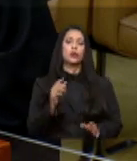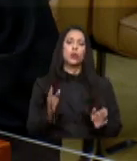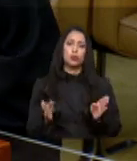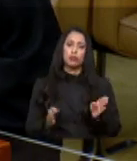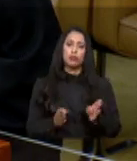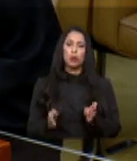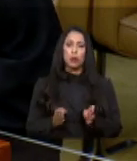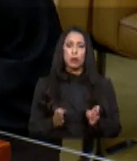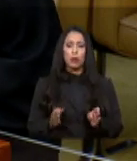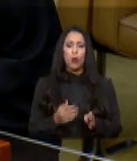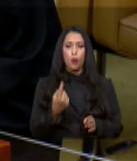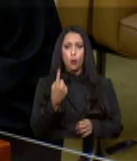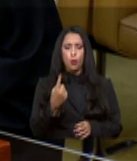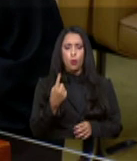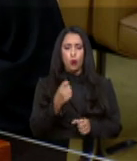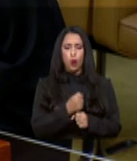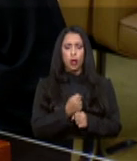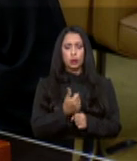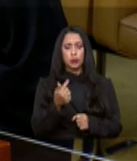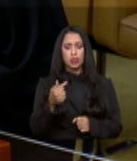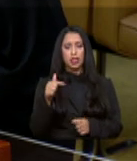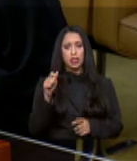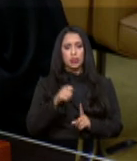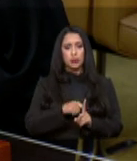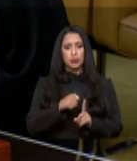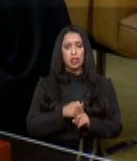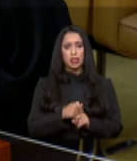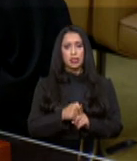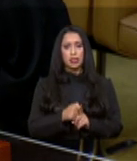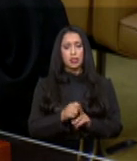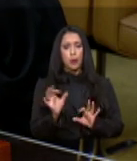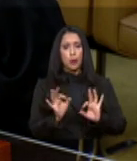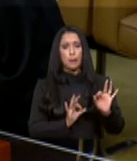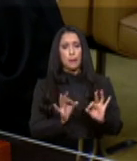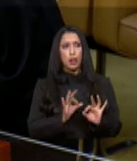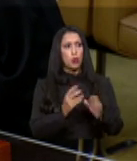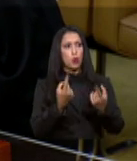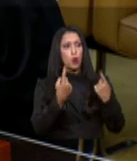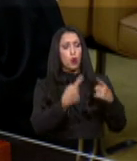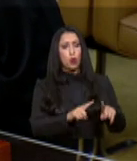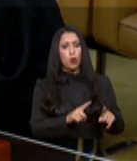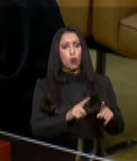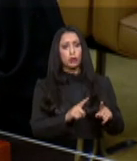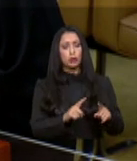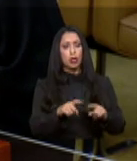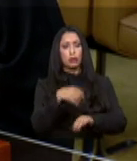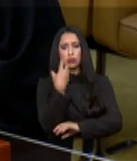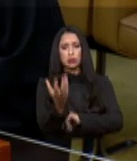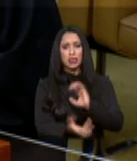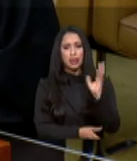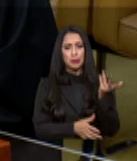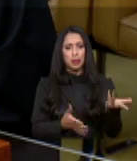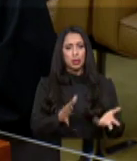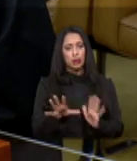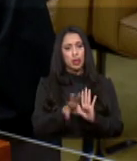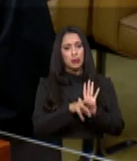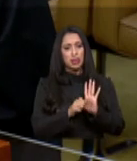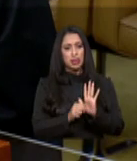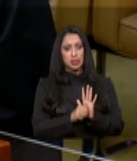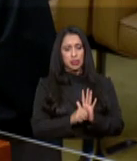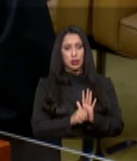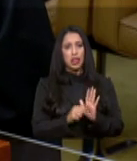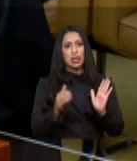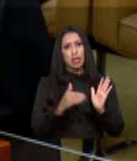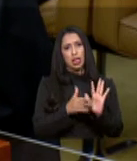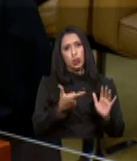intenso, 1 ano e 7 meses, o Plano de Prevenção e Combate aos Desmatamentos na Amazônia entre 2005, entre 2007 e 2008. E